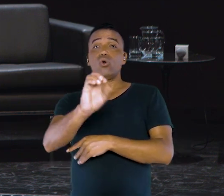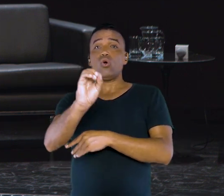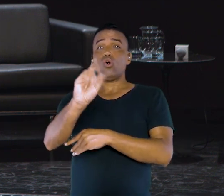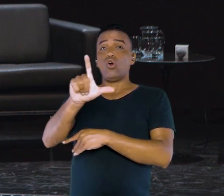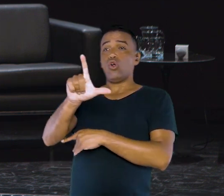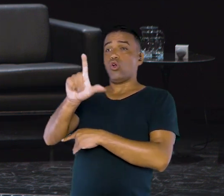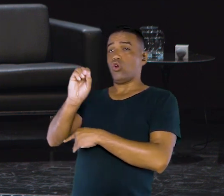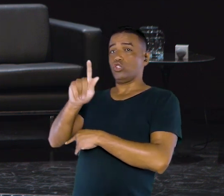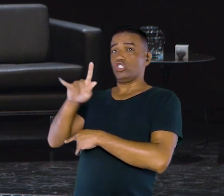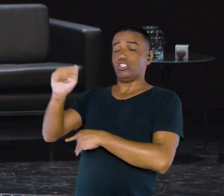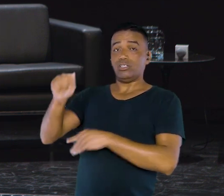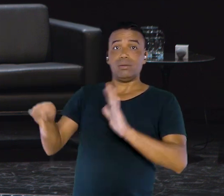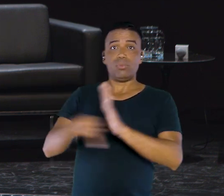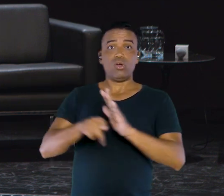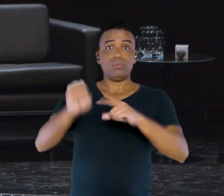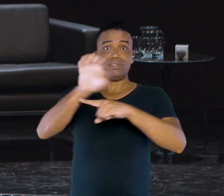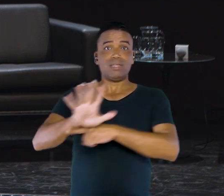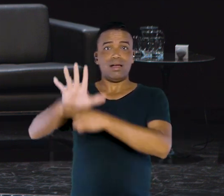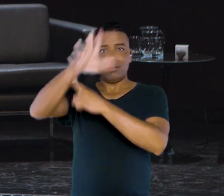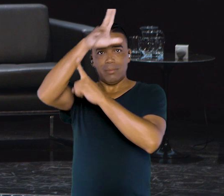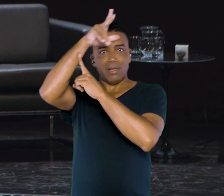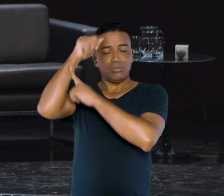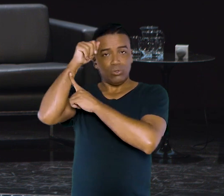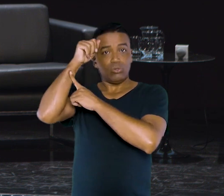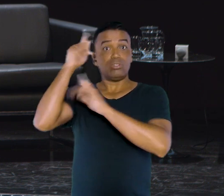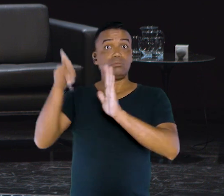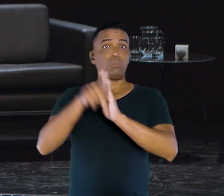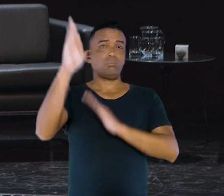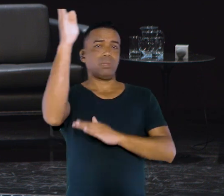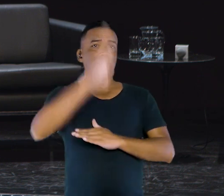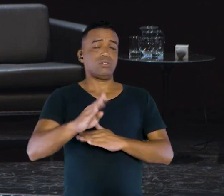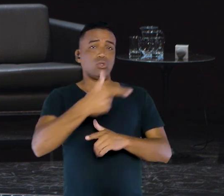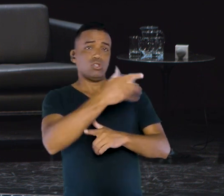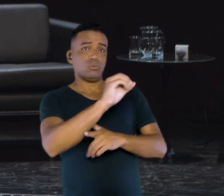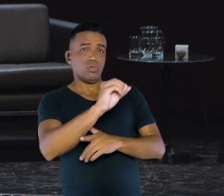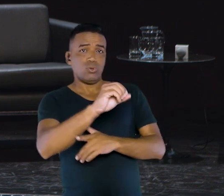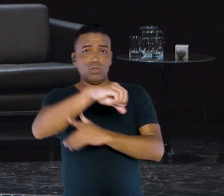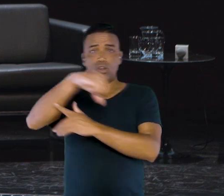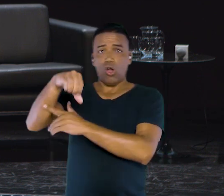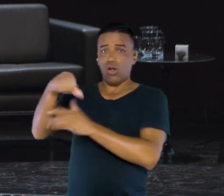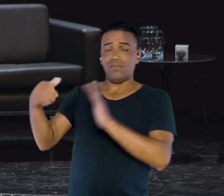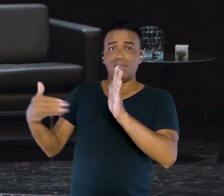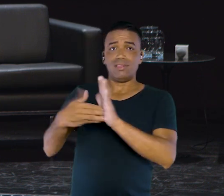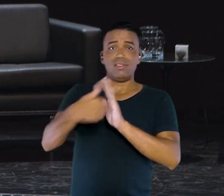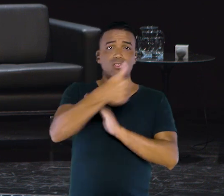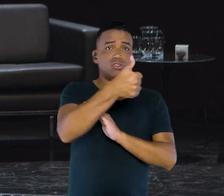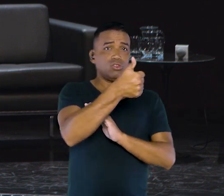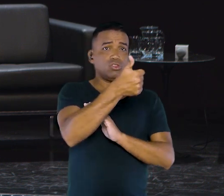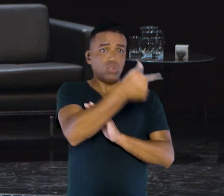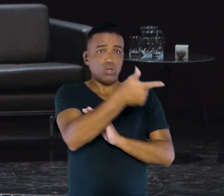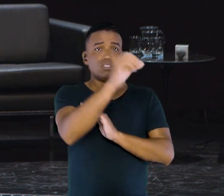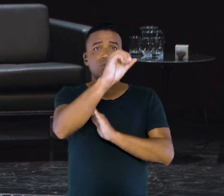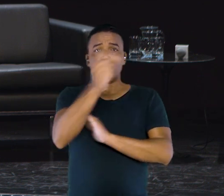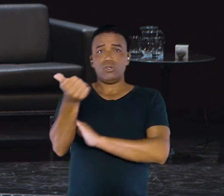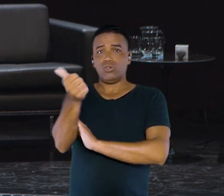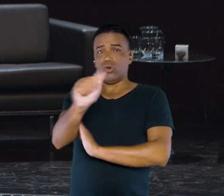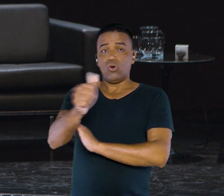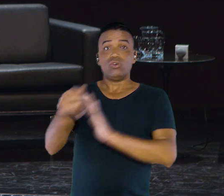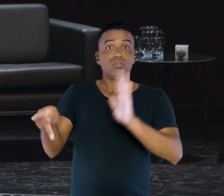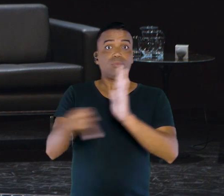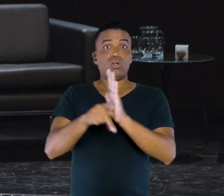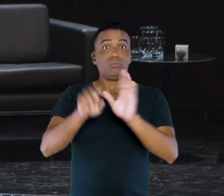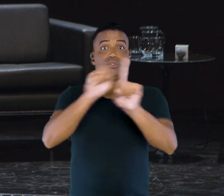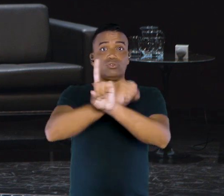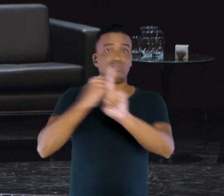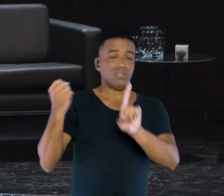do Amazonas, presidiu a Sociedade de Arqueologia Brasileira entre 2009 e 2011 e compôs a diretoria da